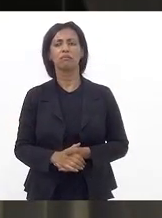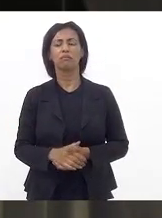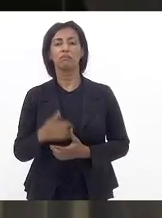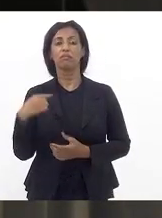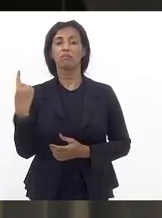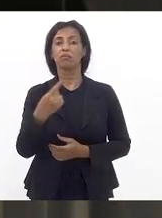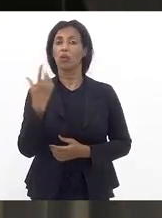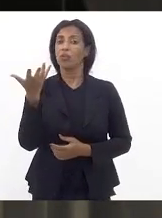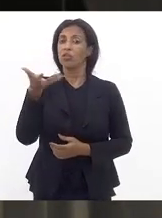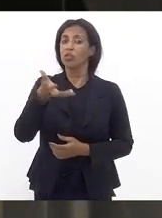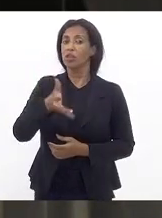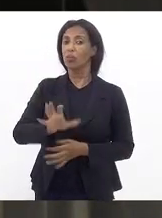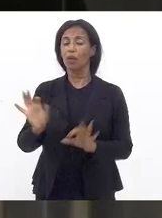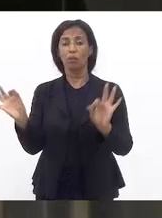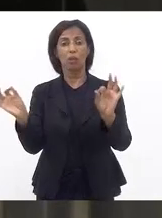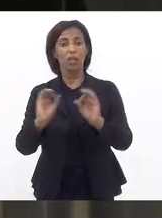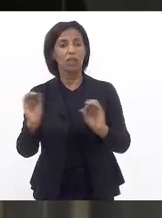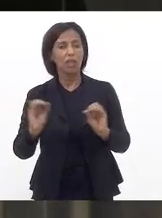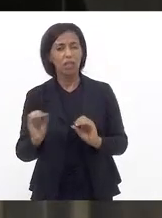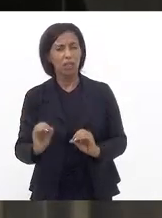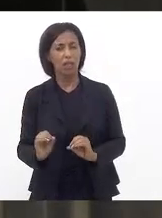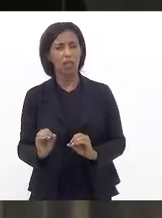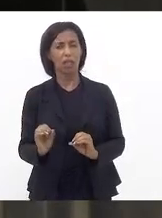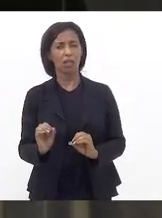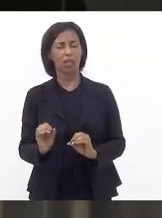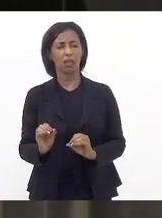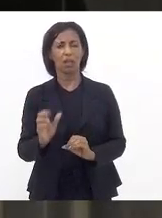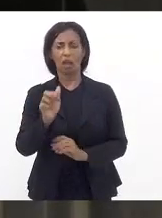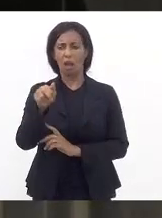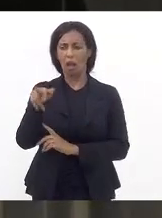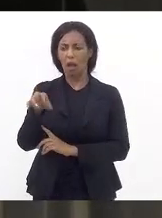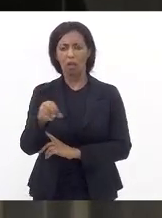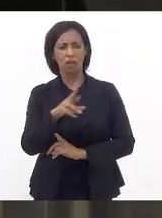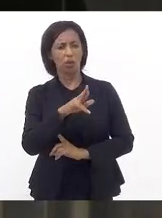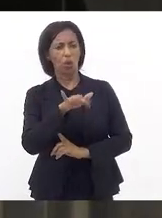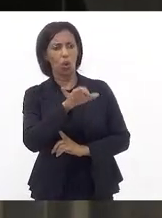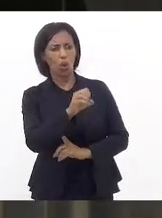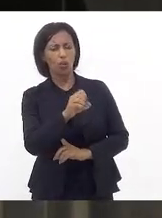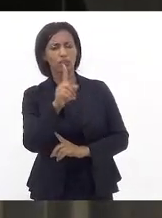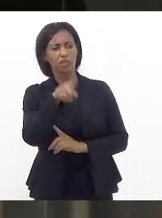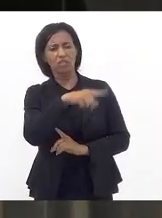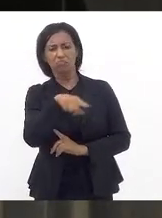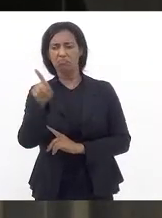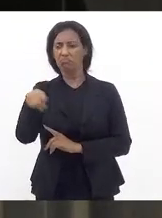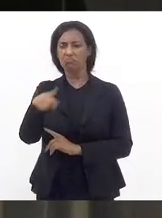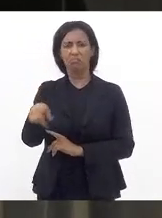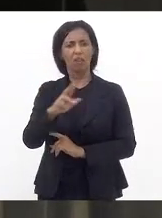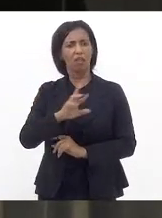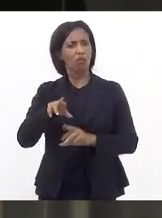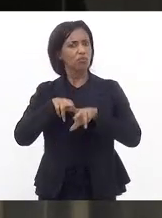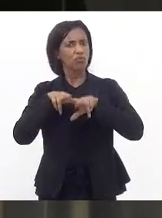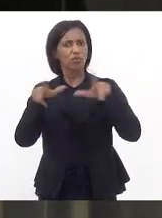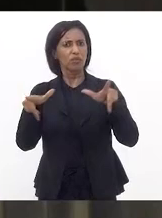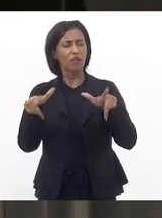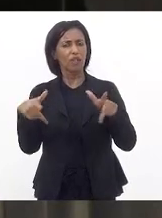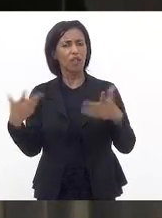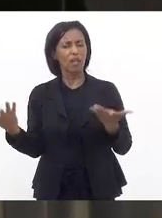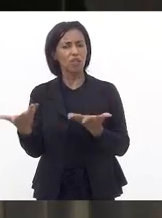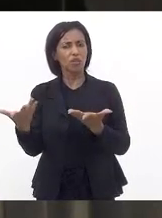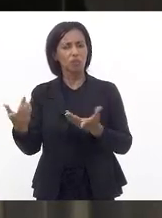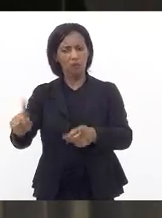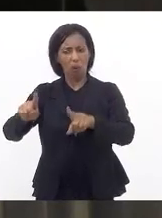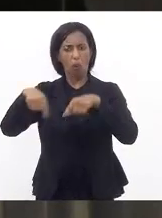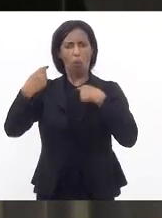nós não queremos que ninguém Anderson Rodrigo seja cancelado Diferentemente do que